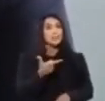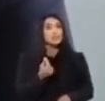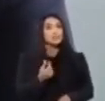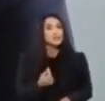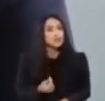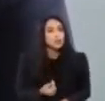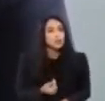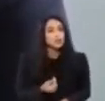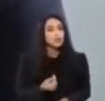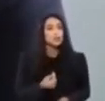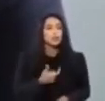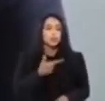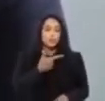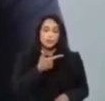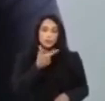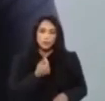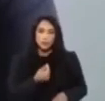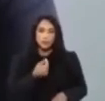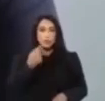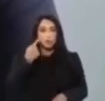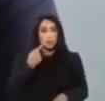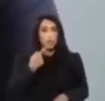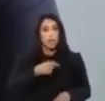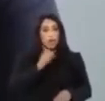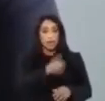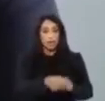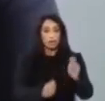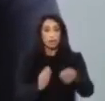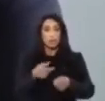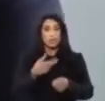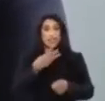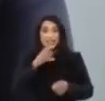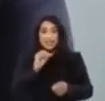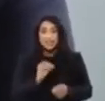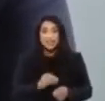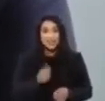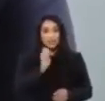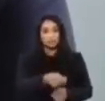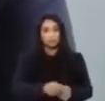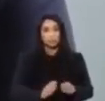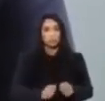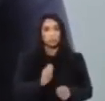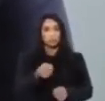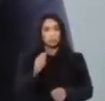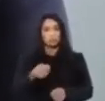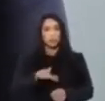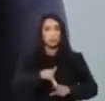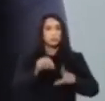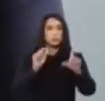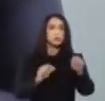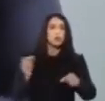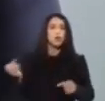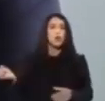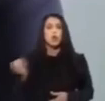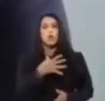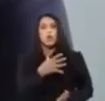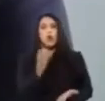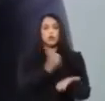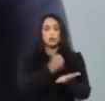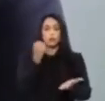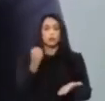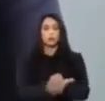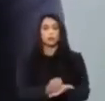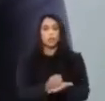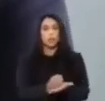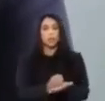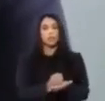leilões, 27 para ser mais exato, nós fizemos 30 leilões ou renovação de contrato, né? Assinamos contrato de